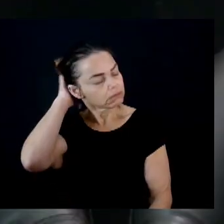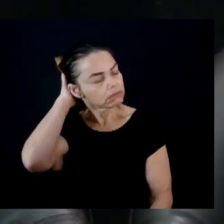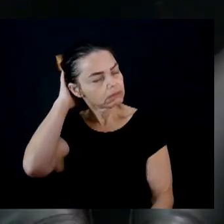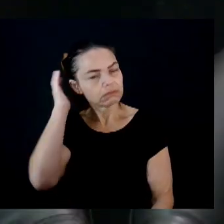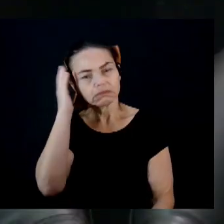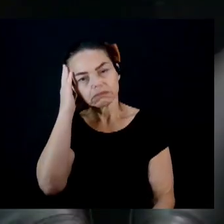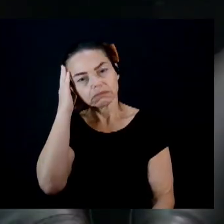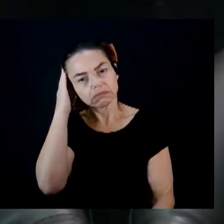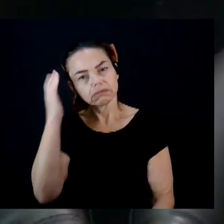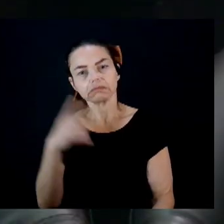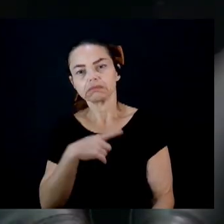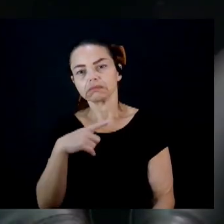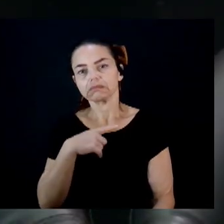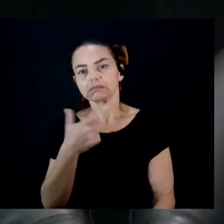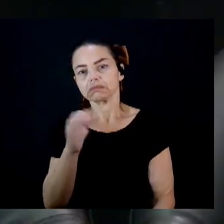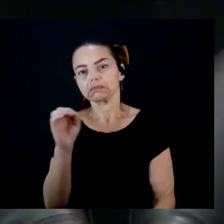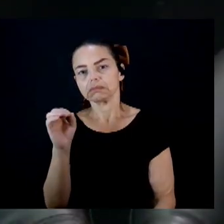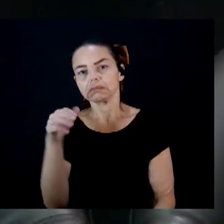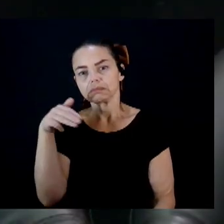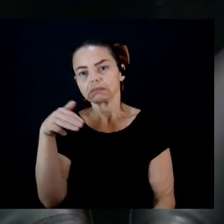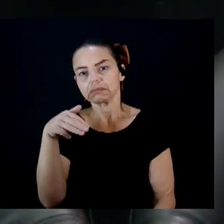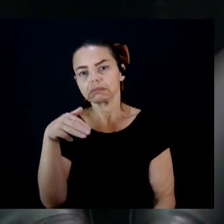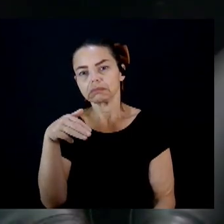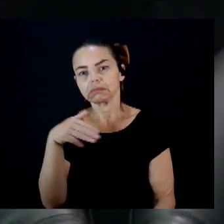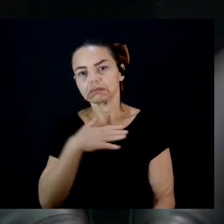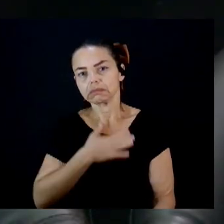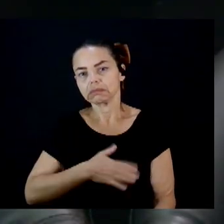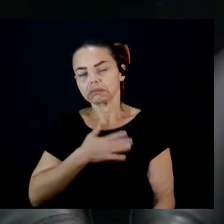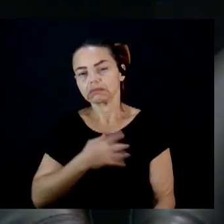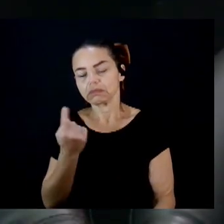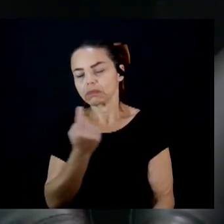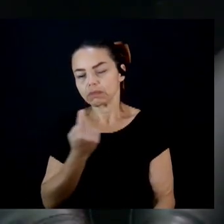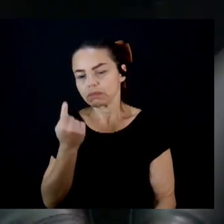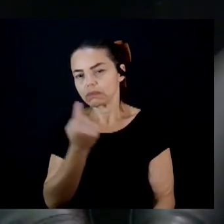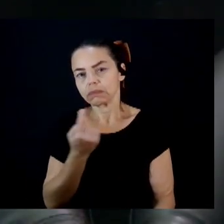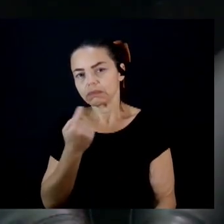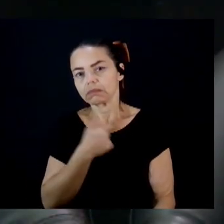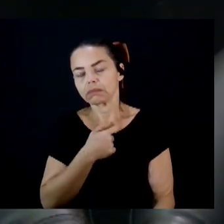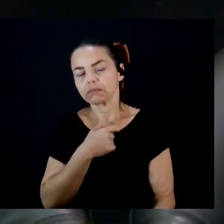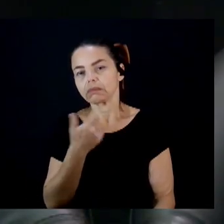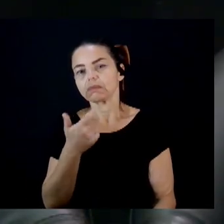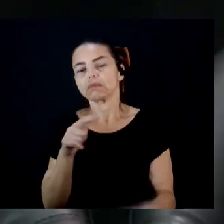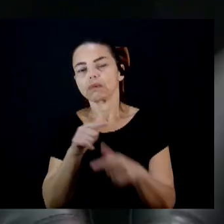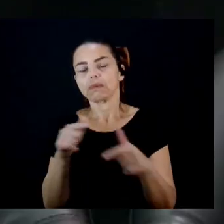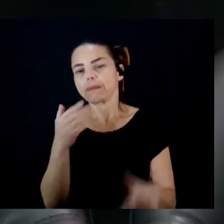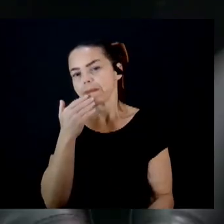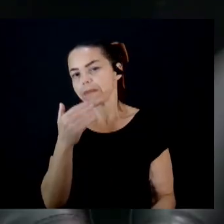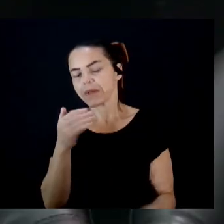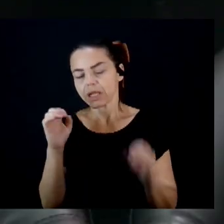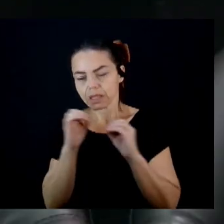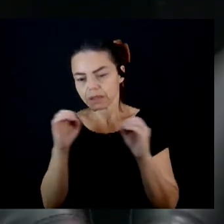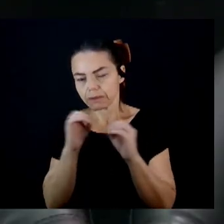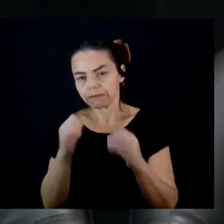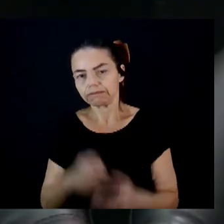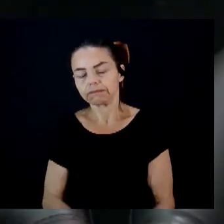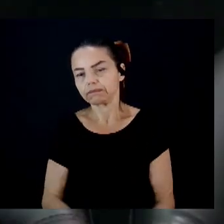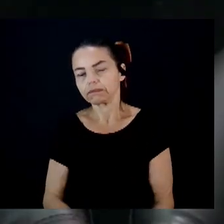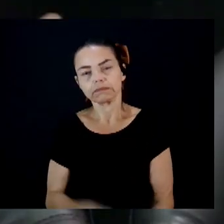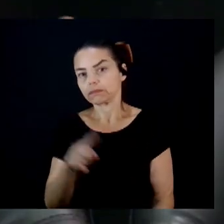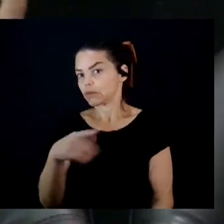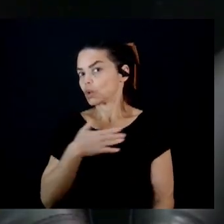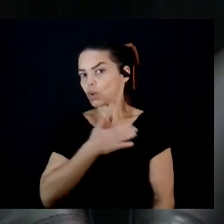tenho 10 minutos tranquila, sozinha, quando não tem ninguém me pedindo nada. Isso não é prazer.